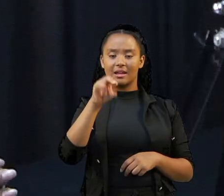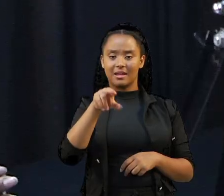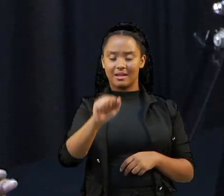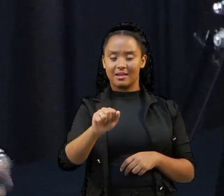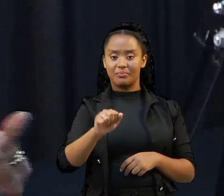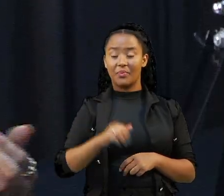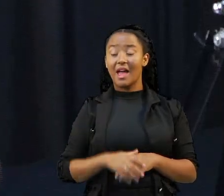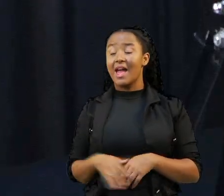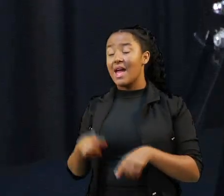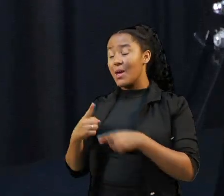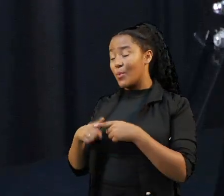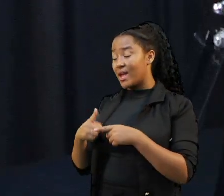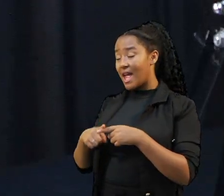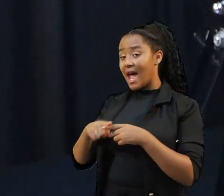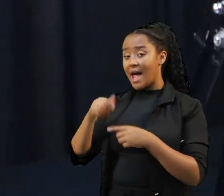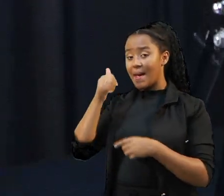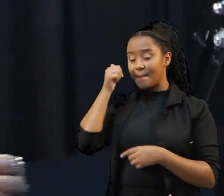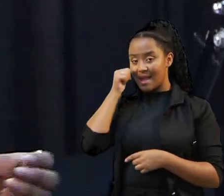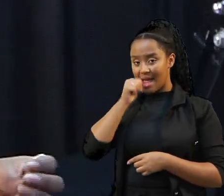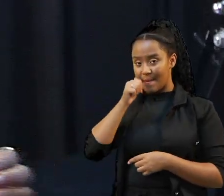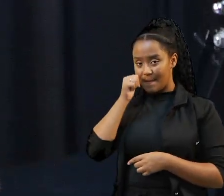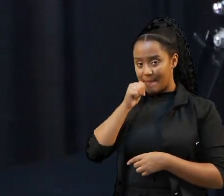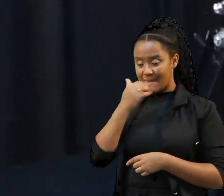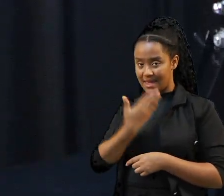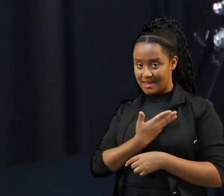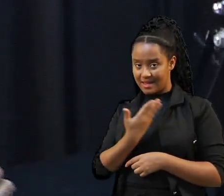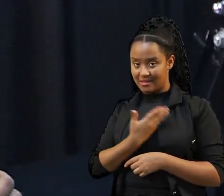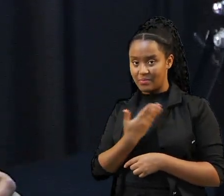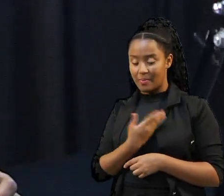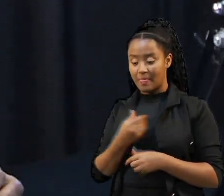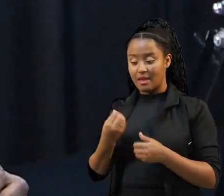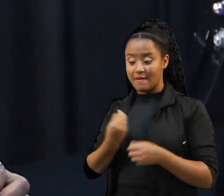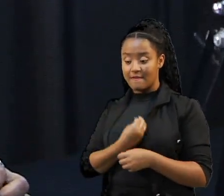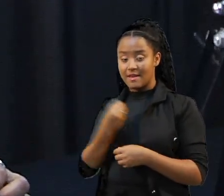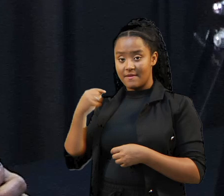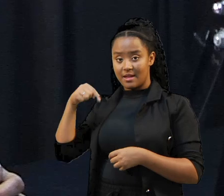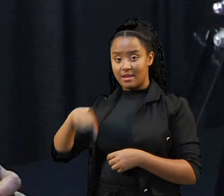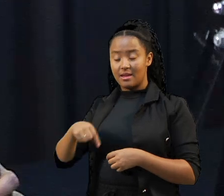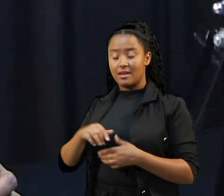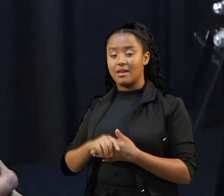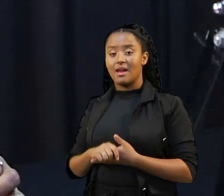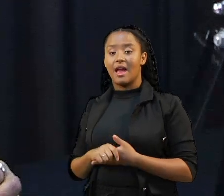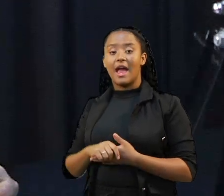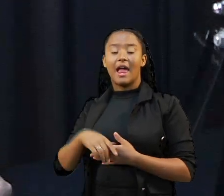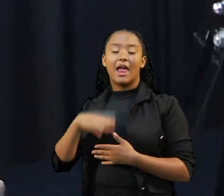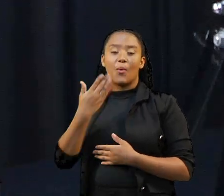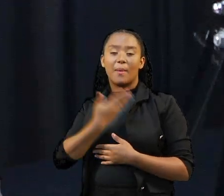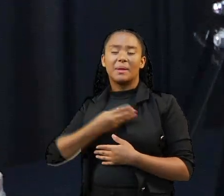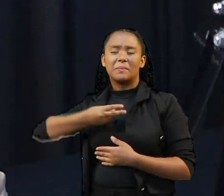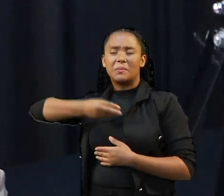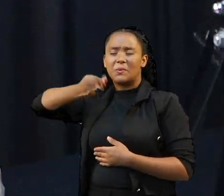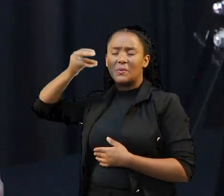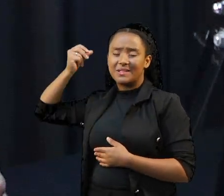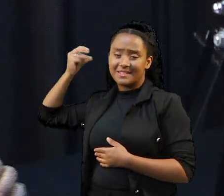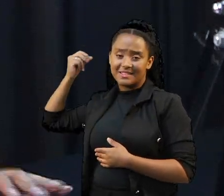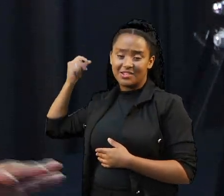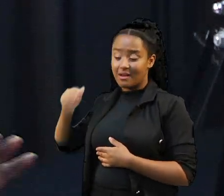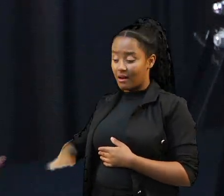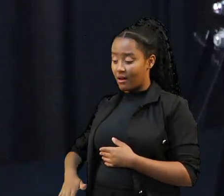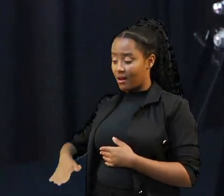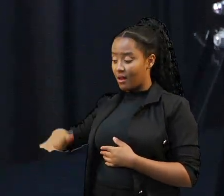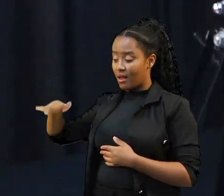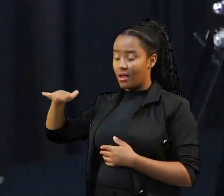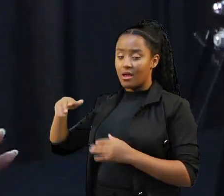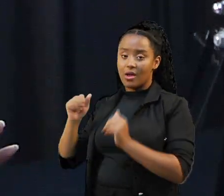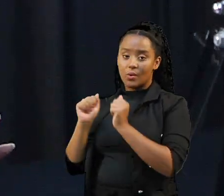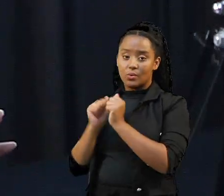ela é minha amiga de infância do Pará. E ela veio para cá com a mãe dela. E aí, ela morou aqui um